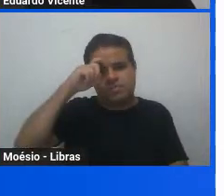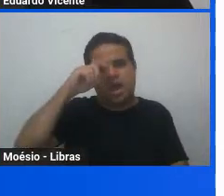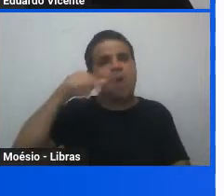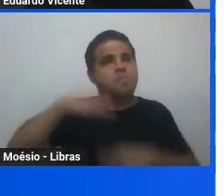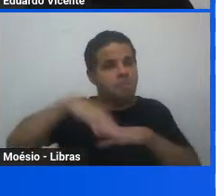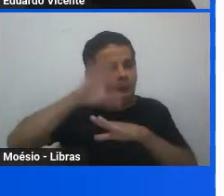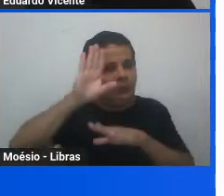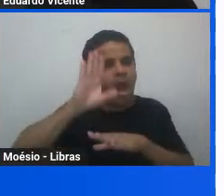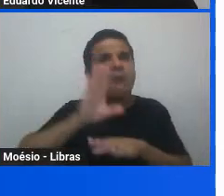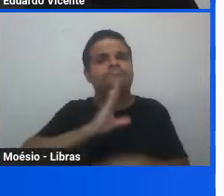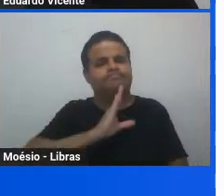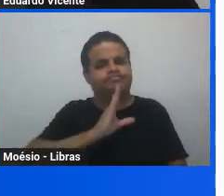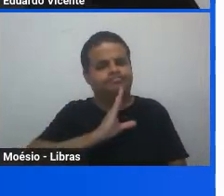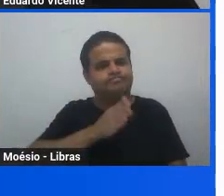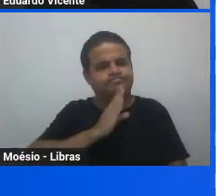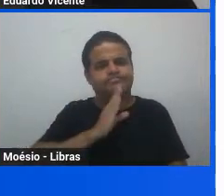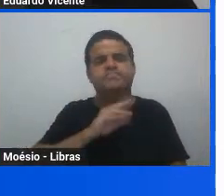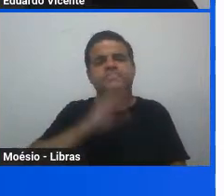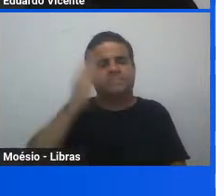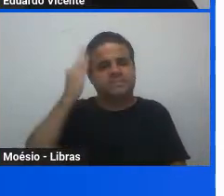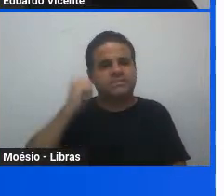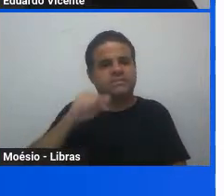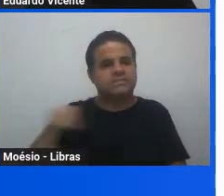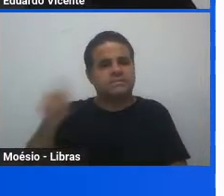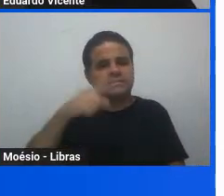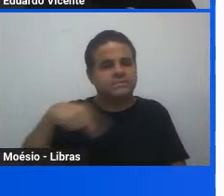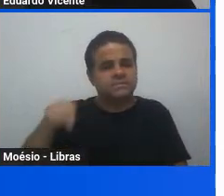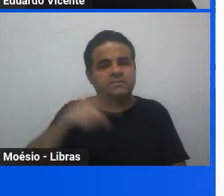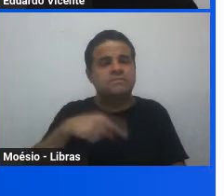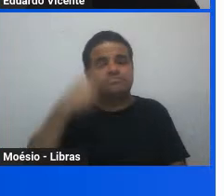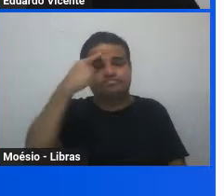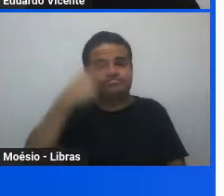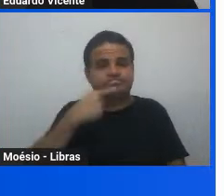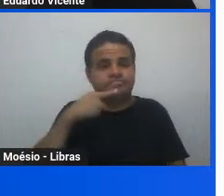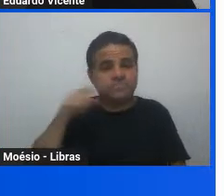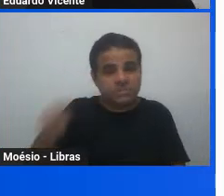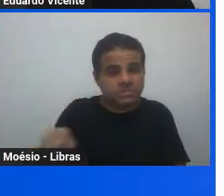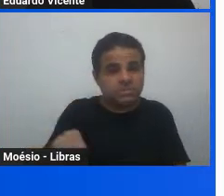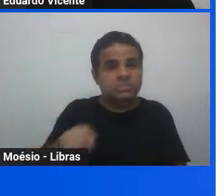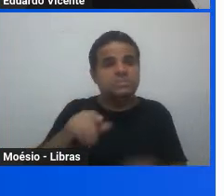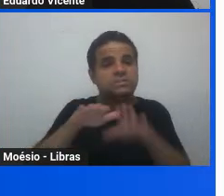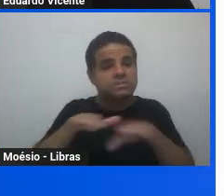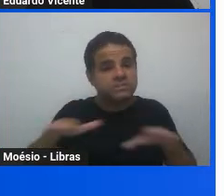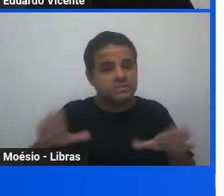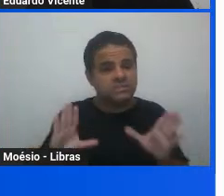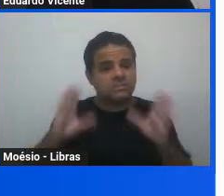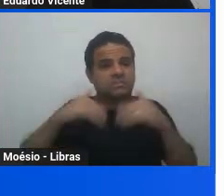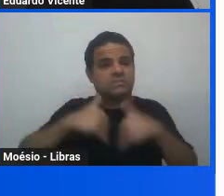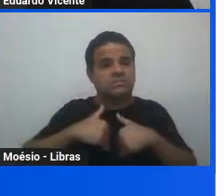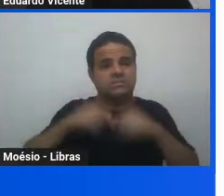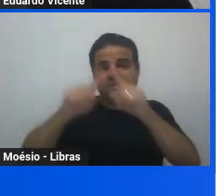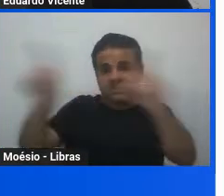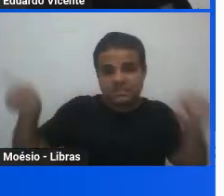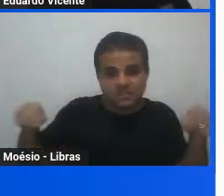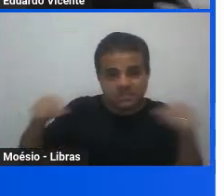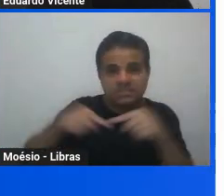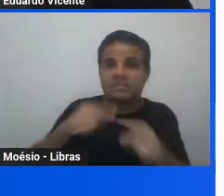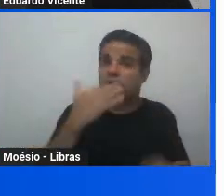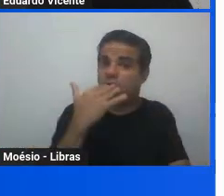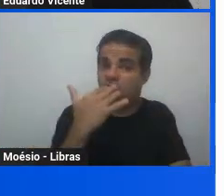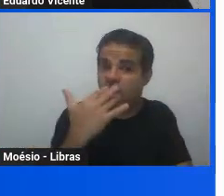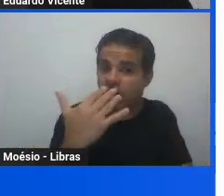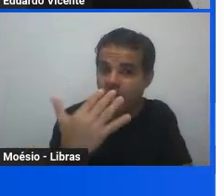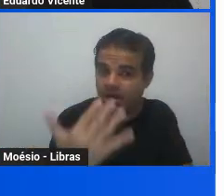estão familiarizados com essa situação, né, com esse perfil de cliente. Então, a sala tem cores,